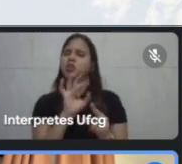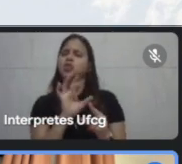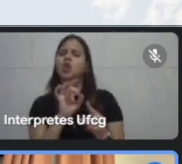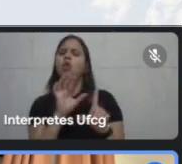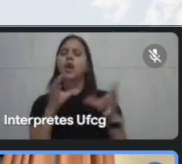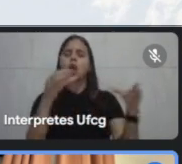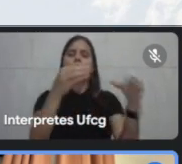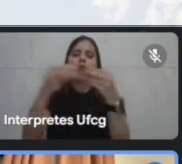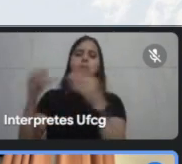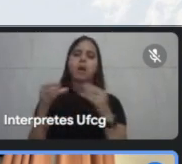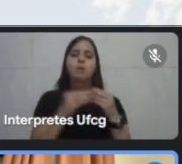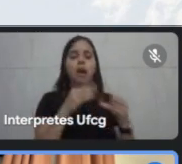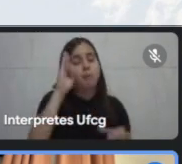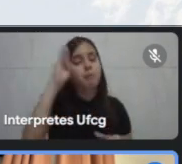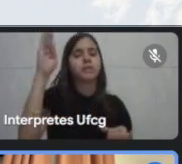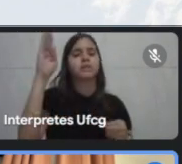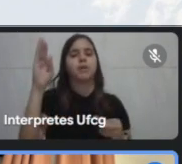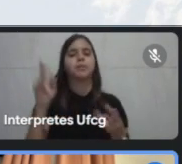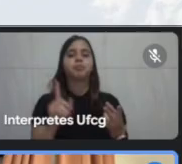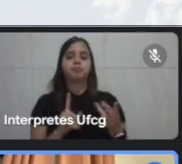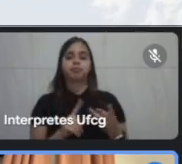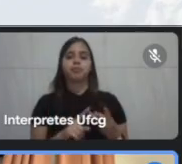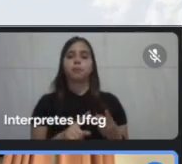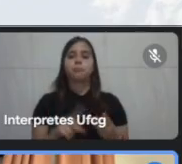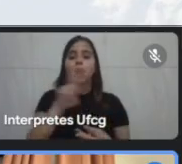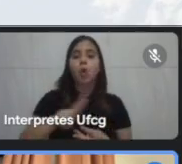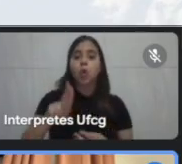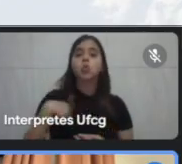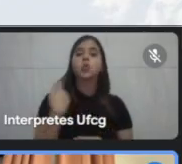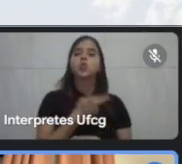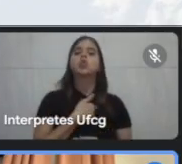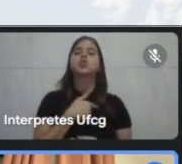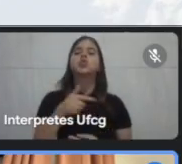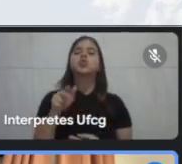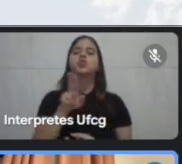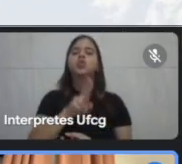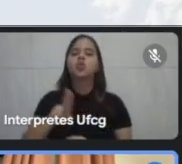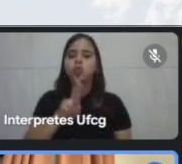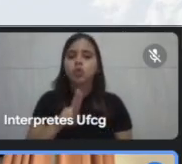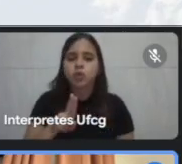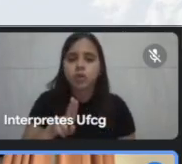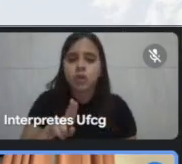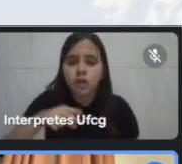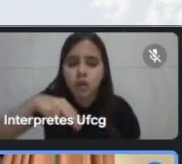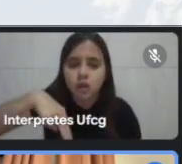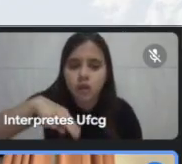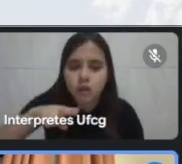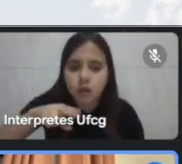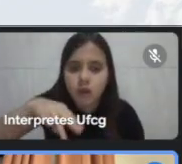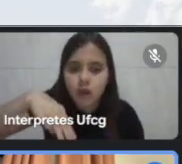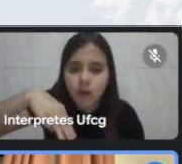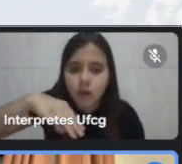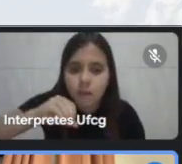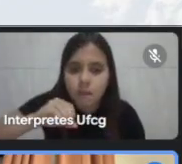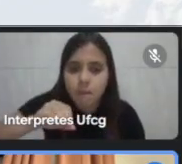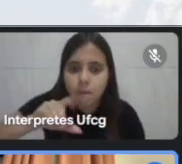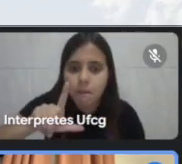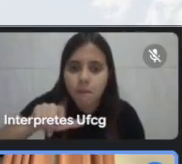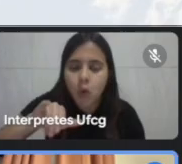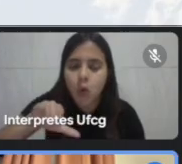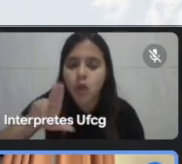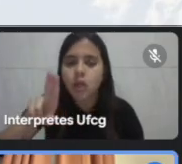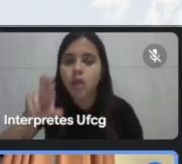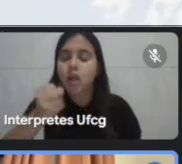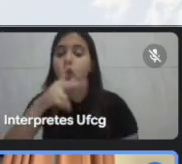interesse mesmo. Nesse caso, a gente usou redes neurais artificiais, que foi o Molusse, utilizou aquelas mesmas 4 variáveis explicativas que a gente